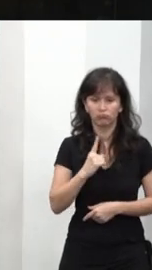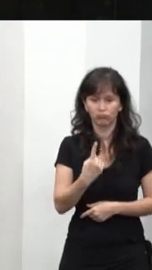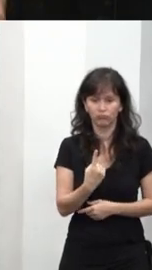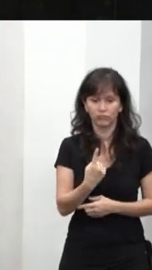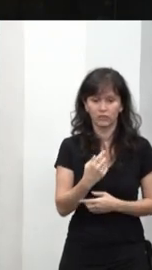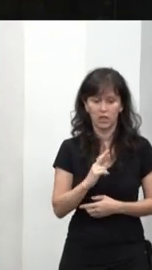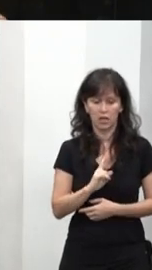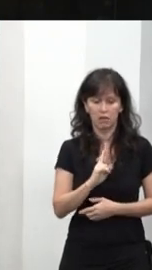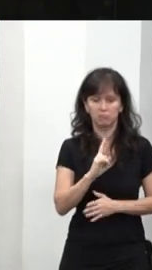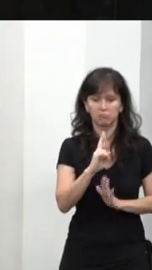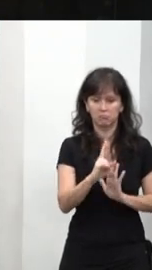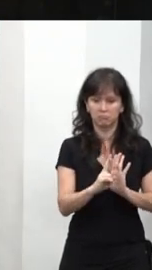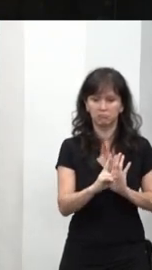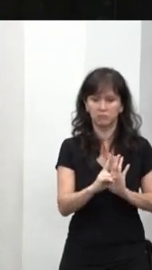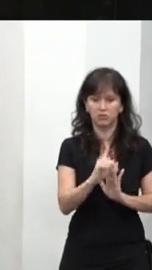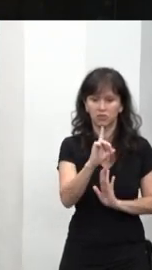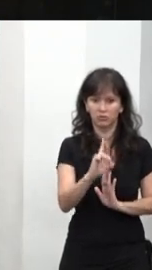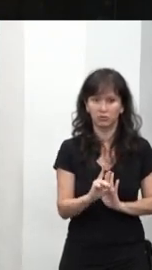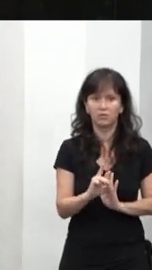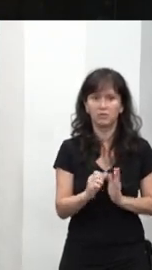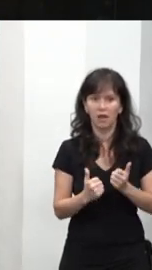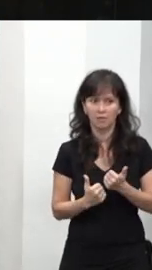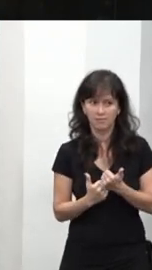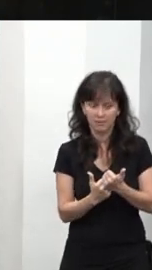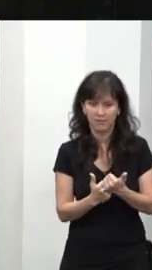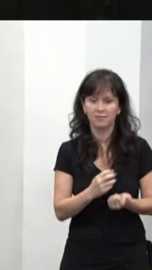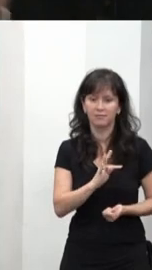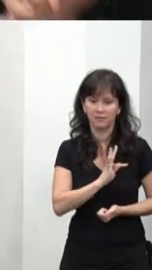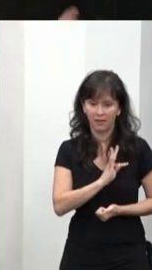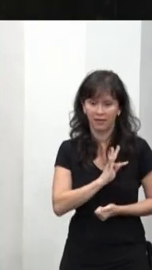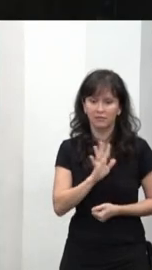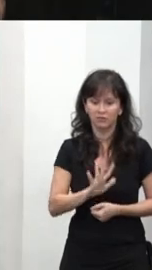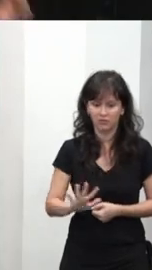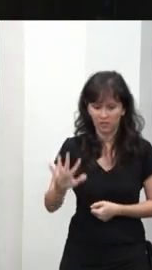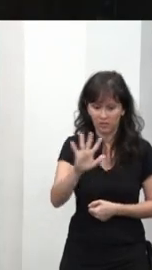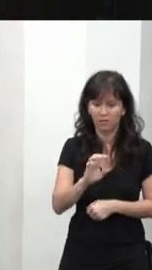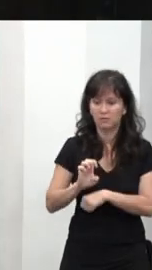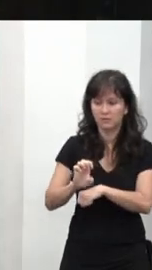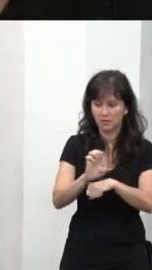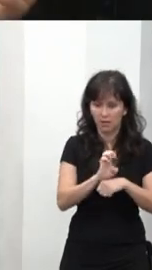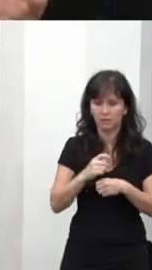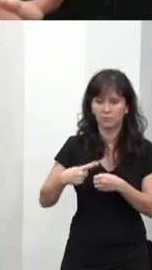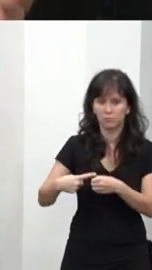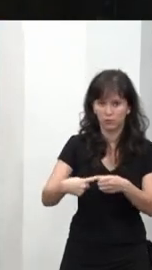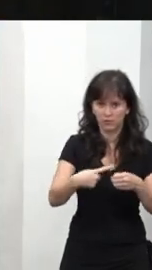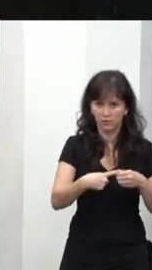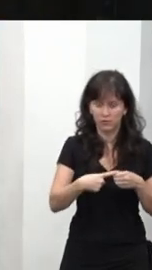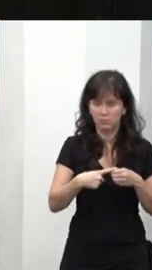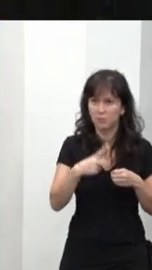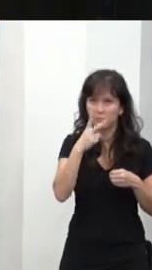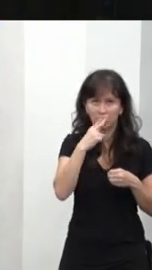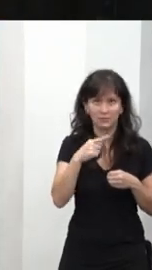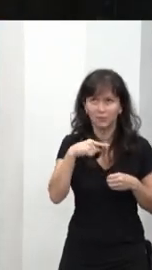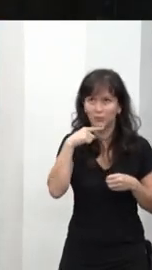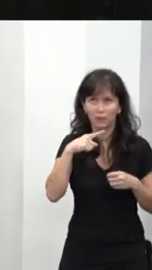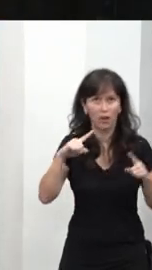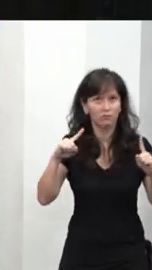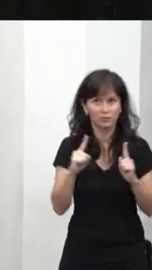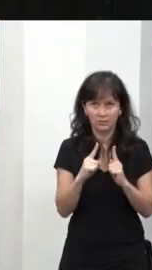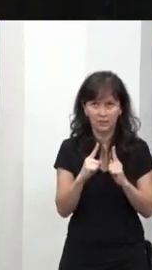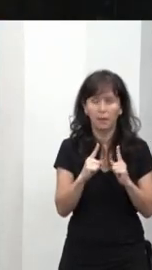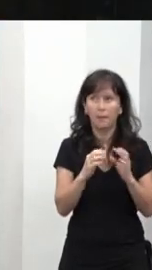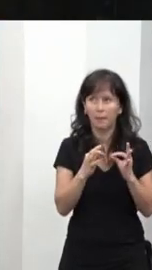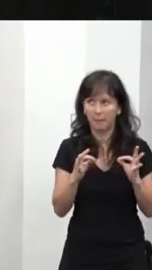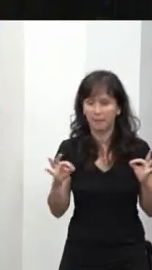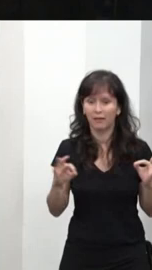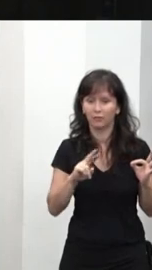estados do Distrito Federal e municípios Esse nome que eu não consigo nem fazer uma sigla é surge a partir